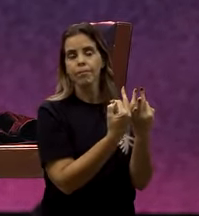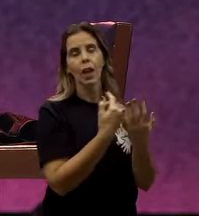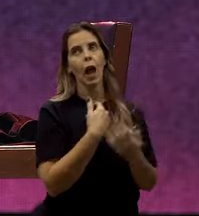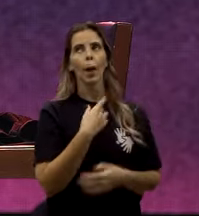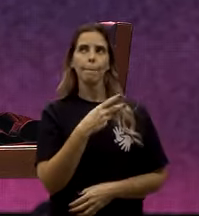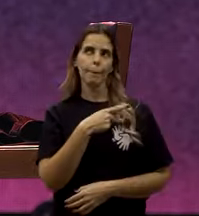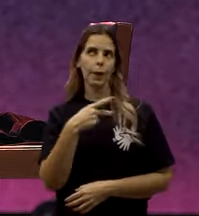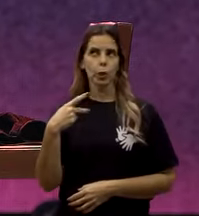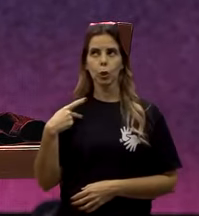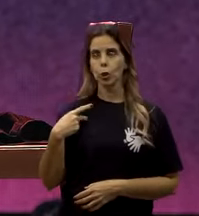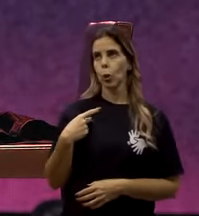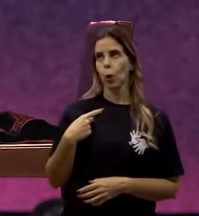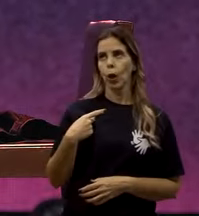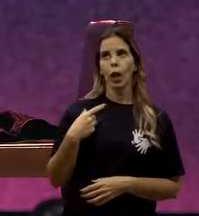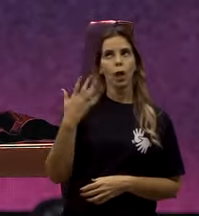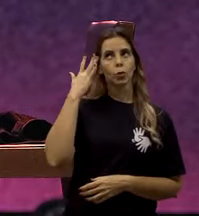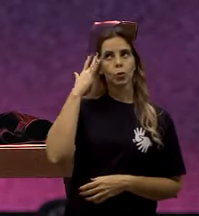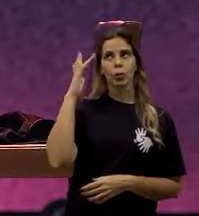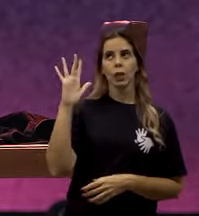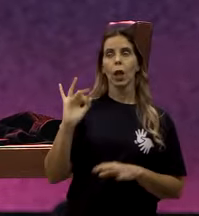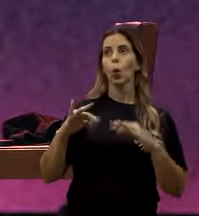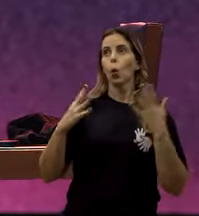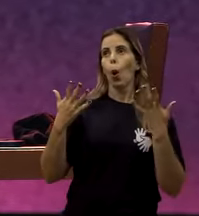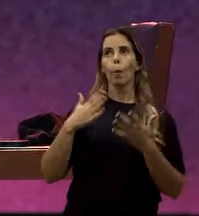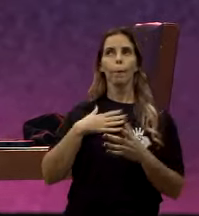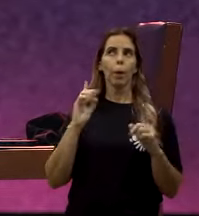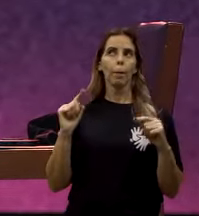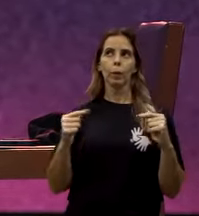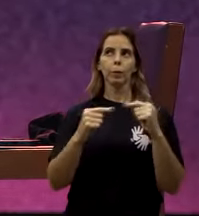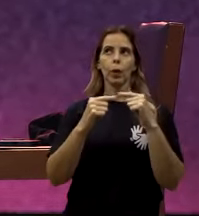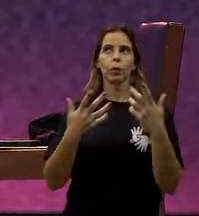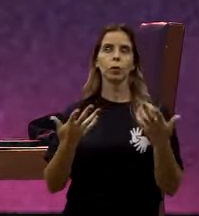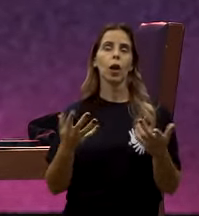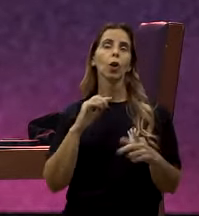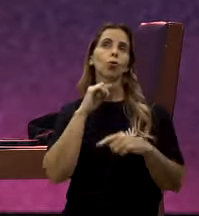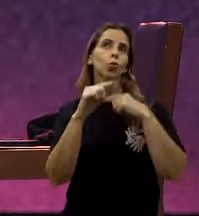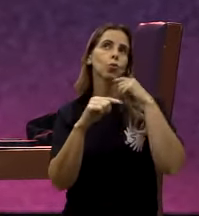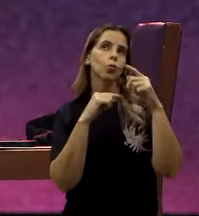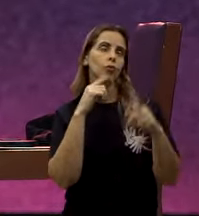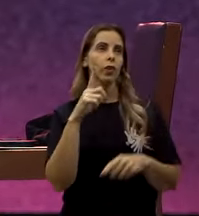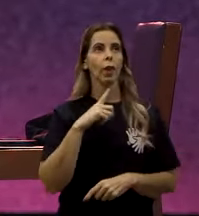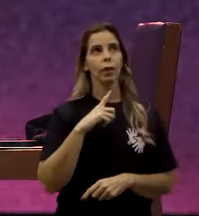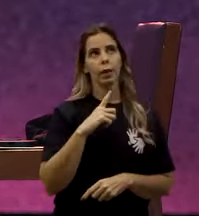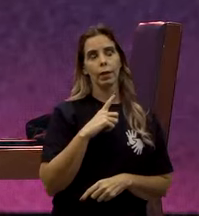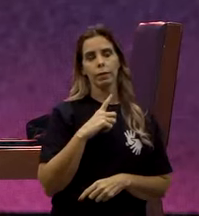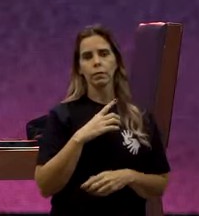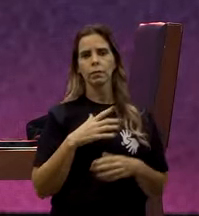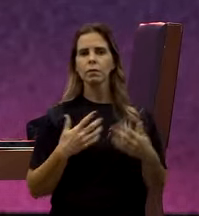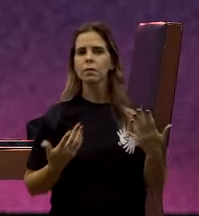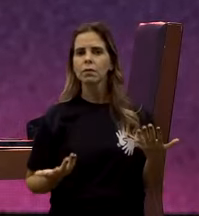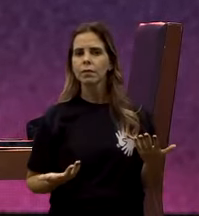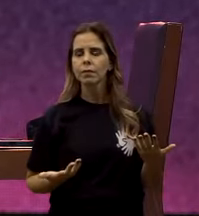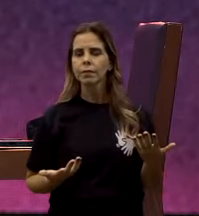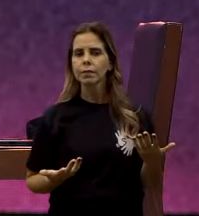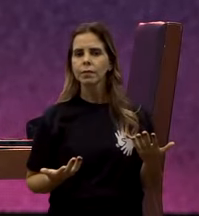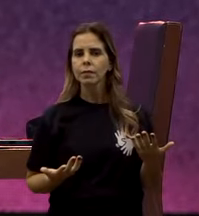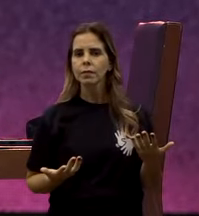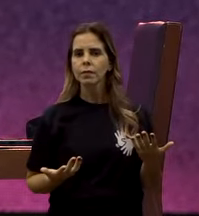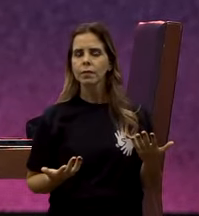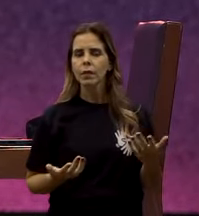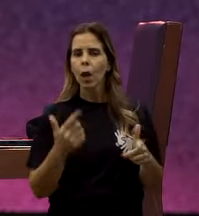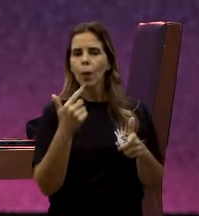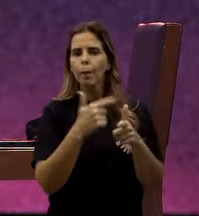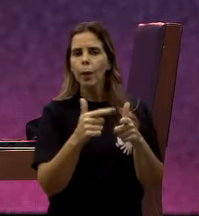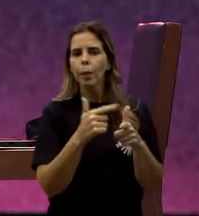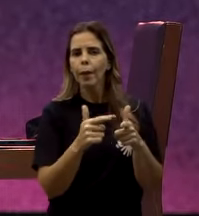eu não sei qual é o meu propósito eu tô numa dúvida eu não sei qual é o meu propósito bem Você não tem o problema de